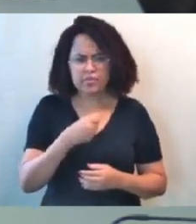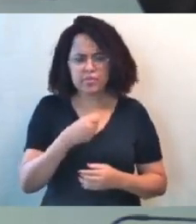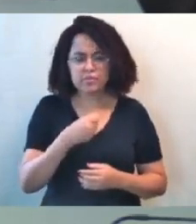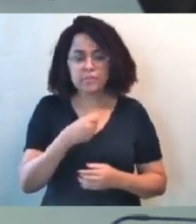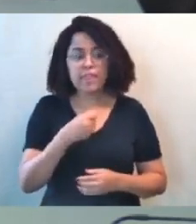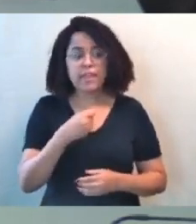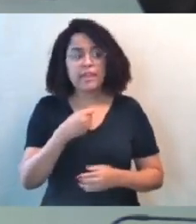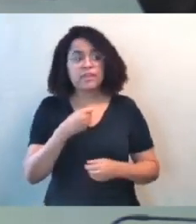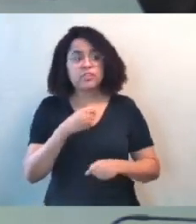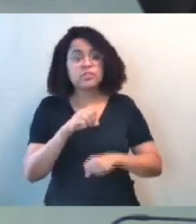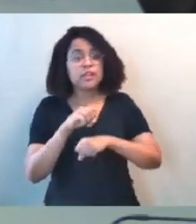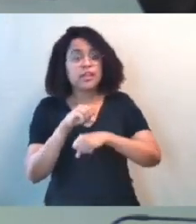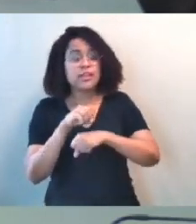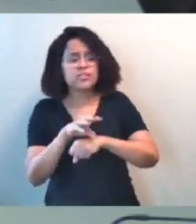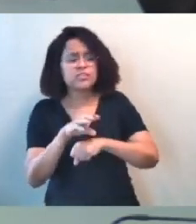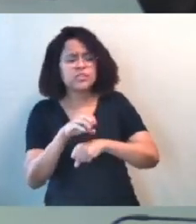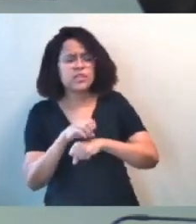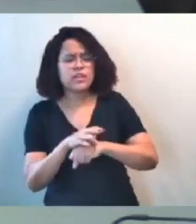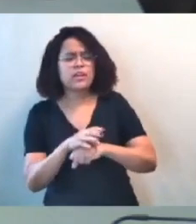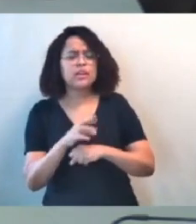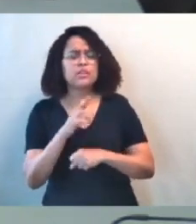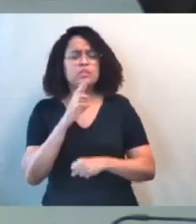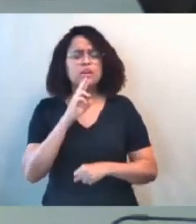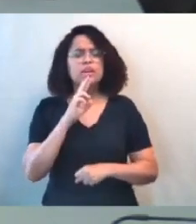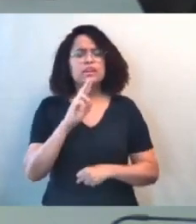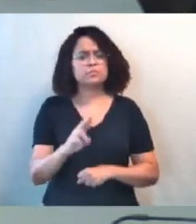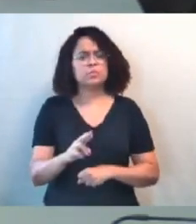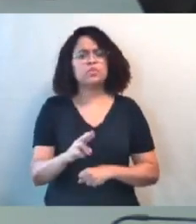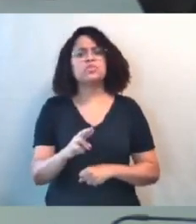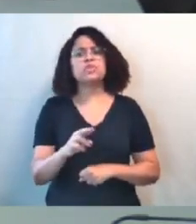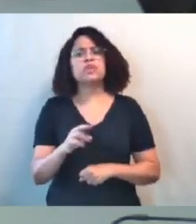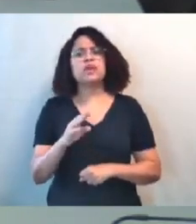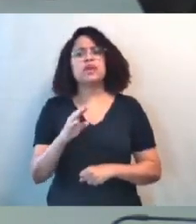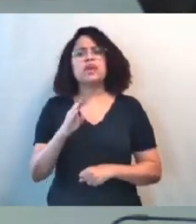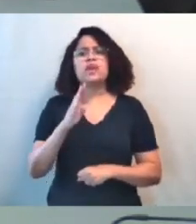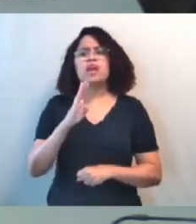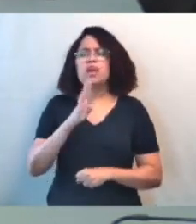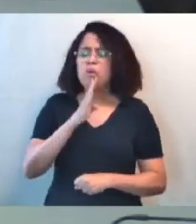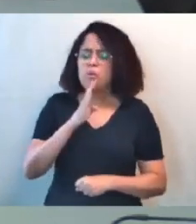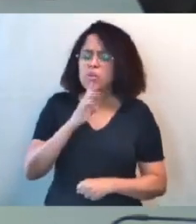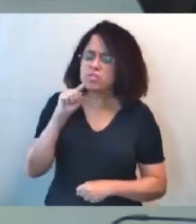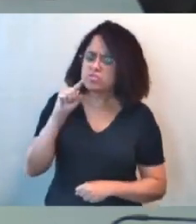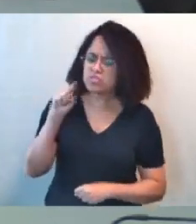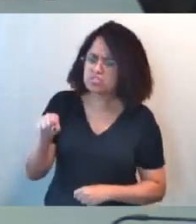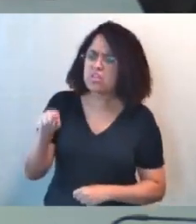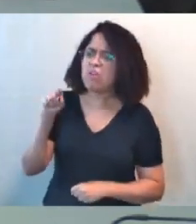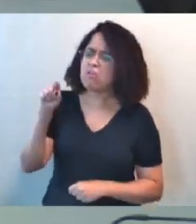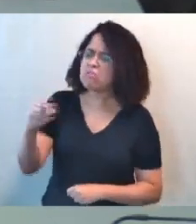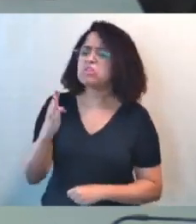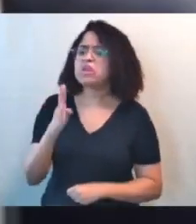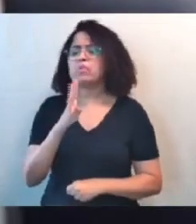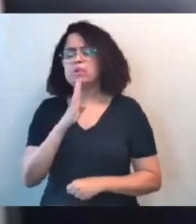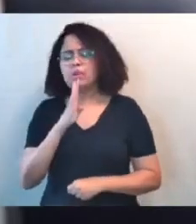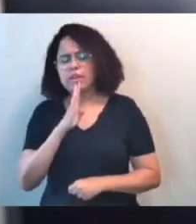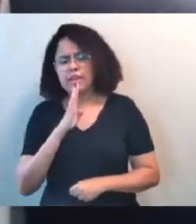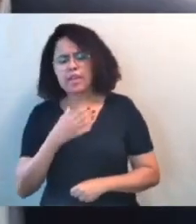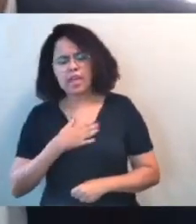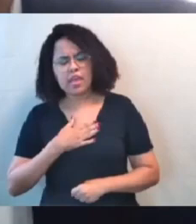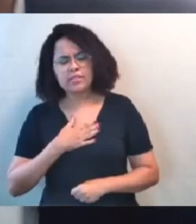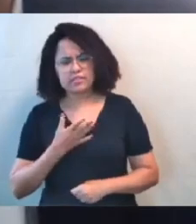para o cliente. Eu te conheço, o senhor me conhece, nós estamos vendo você falando a resposta para o André Dantas.